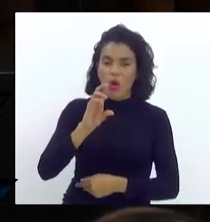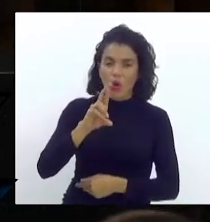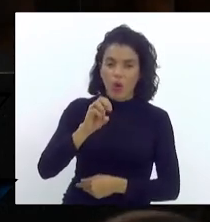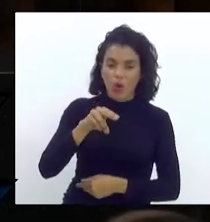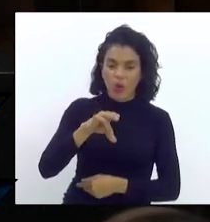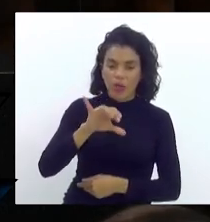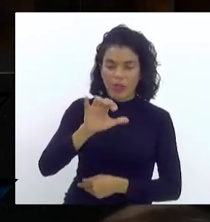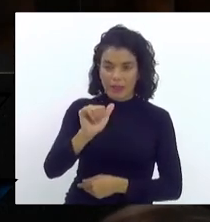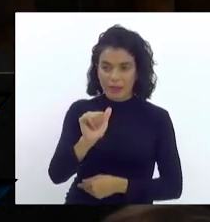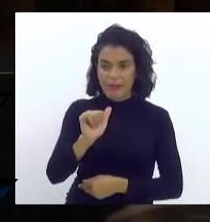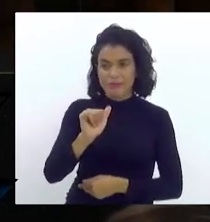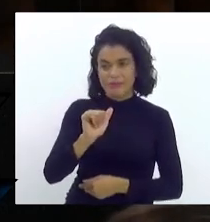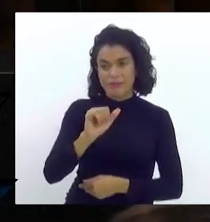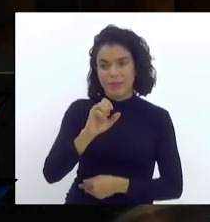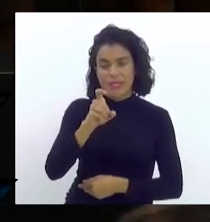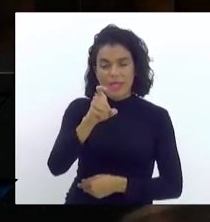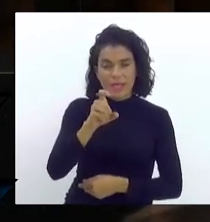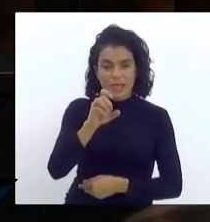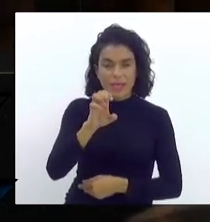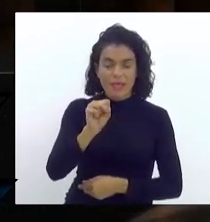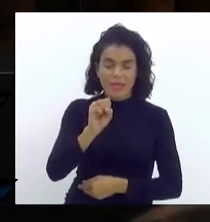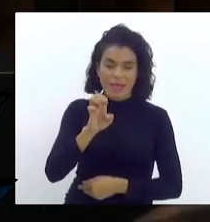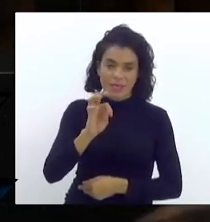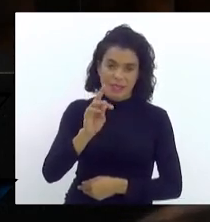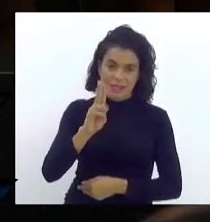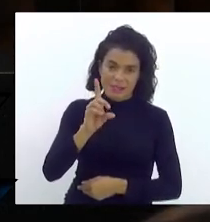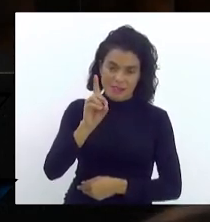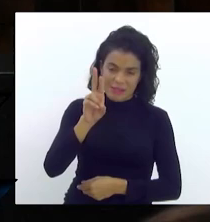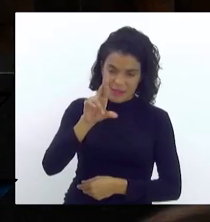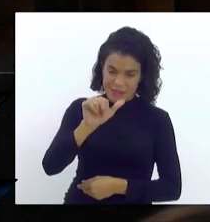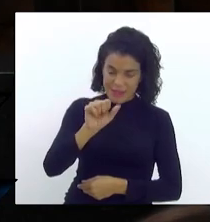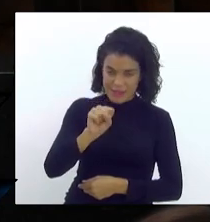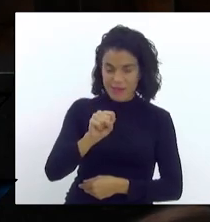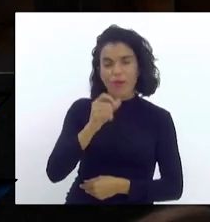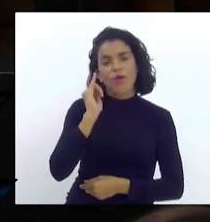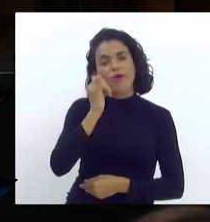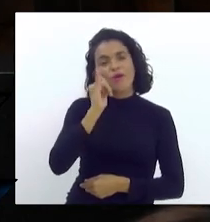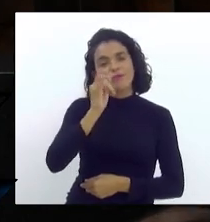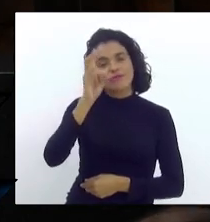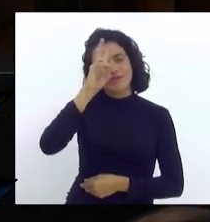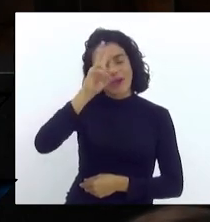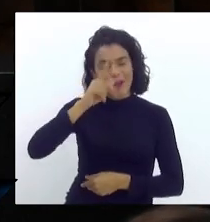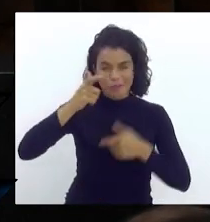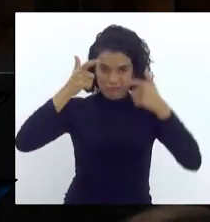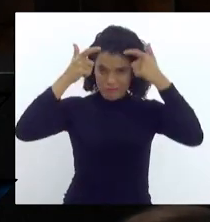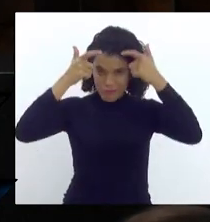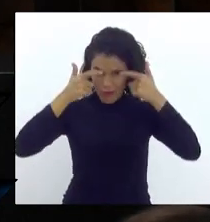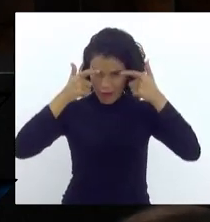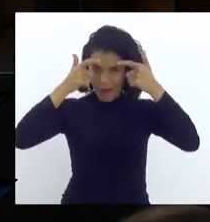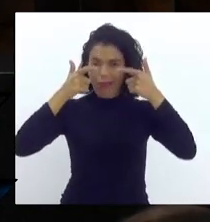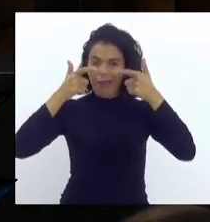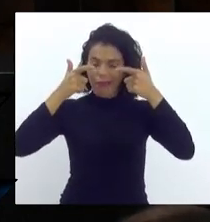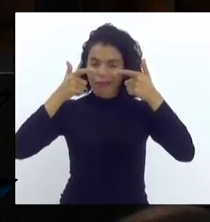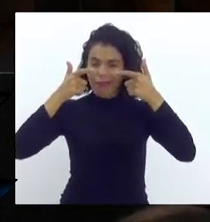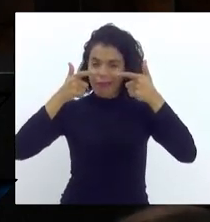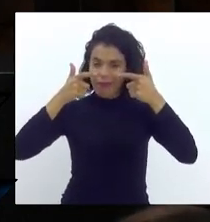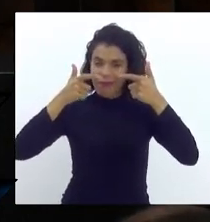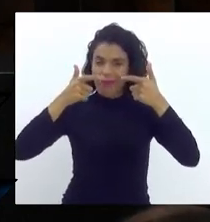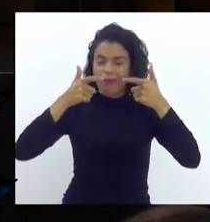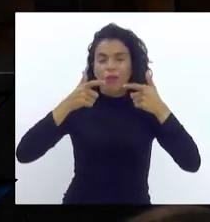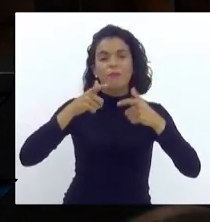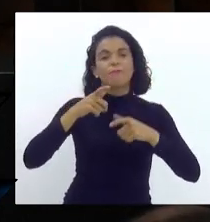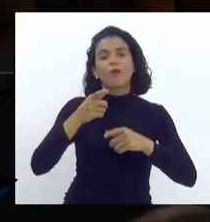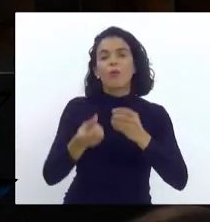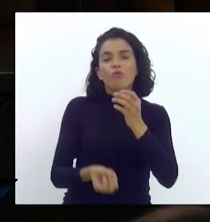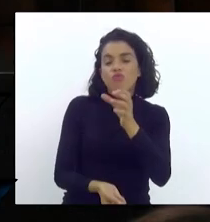Crônicas, Esdras, Neemias e Esther. Contam a história dos reis, a formação do